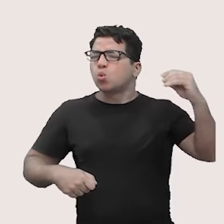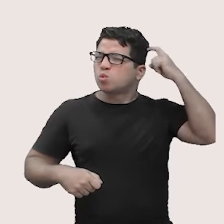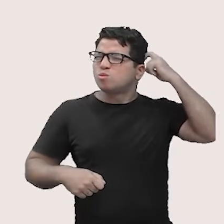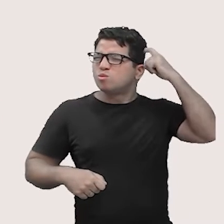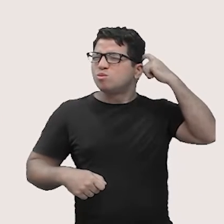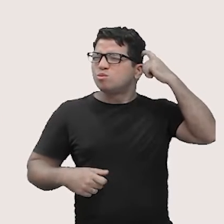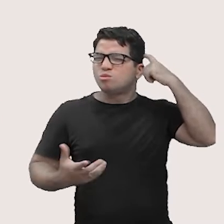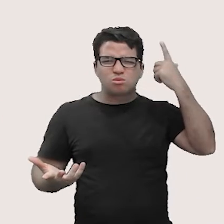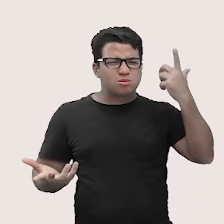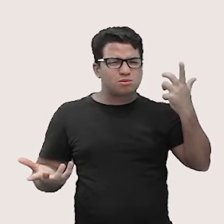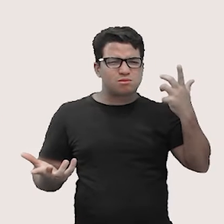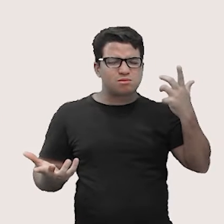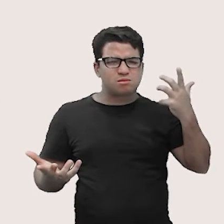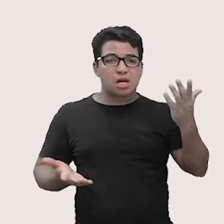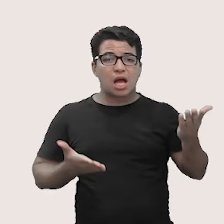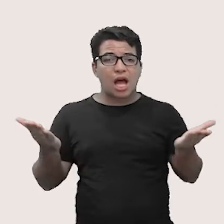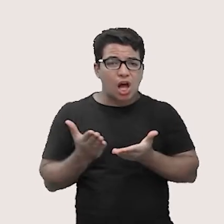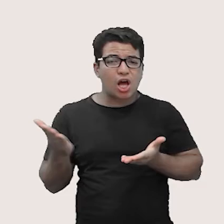virou adolescente,